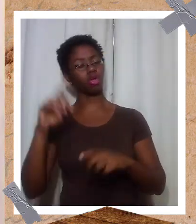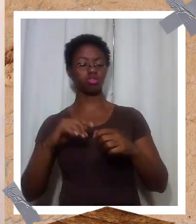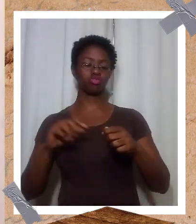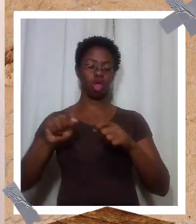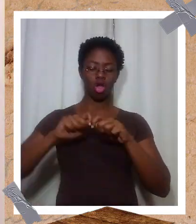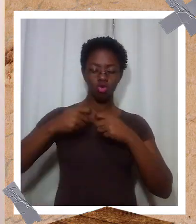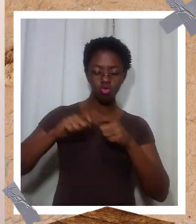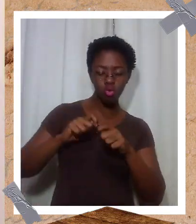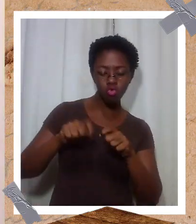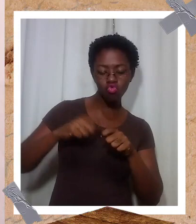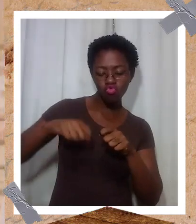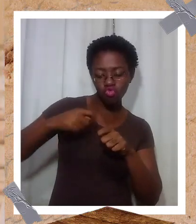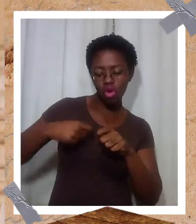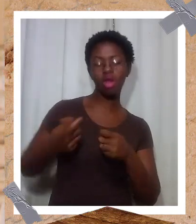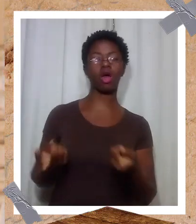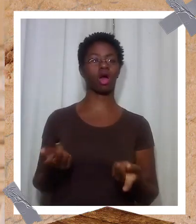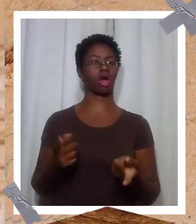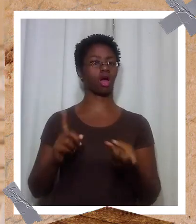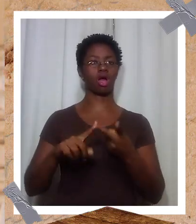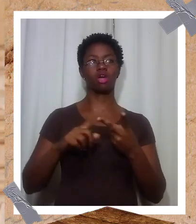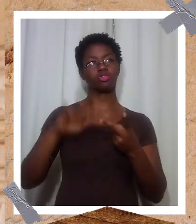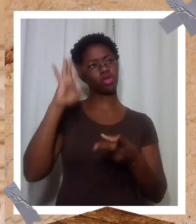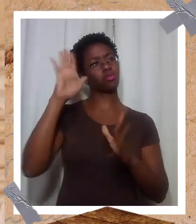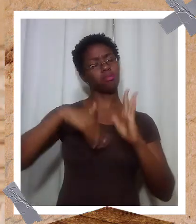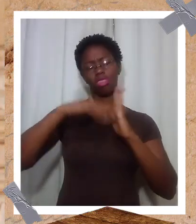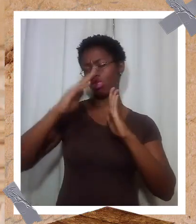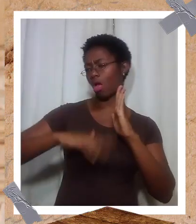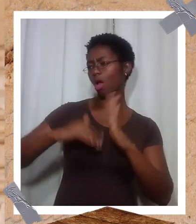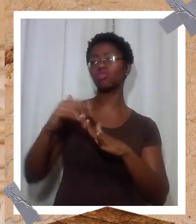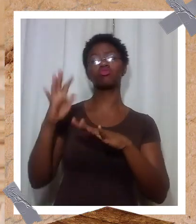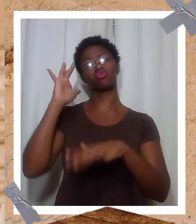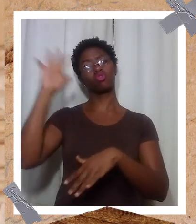que a gente toca e vê é sonho. É preciso romper